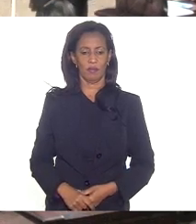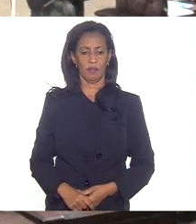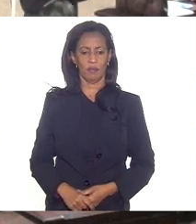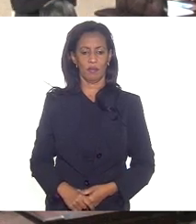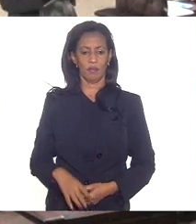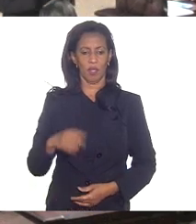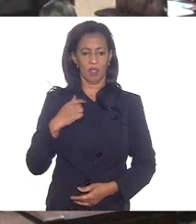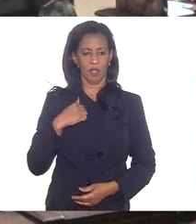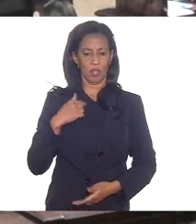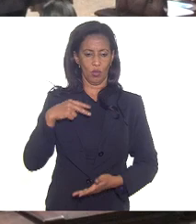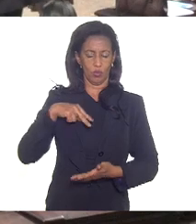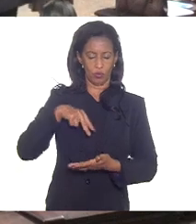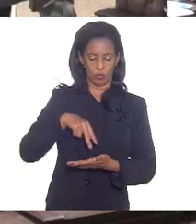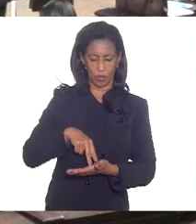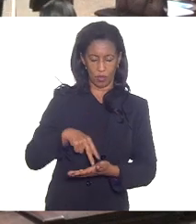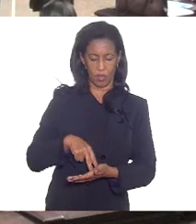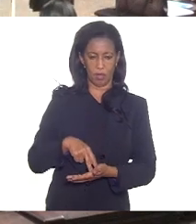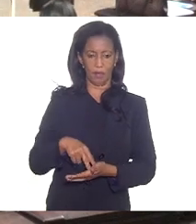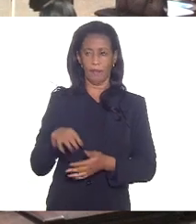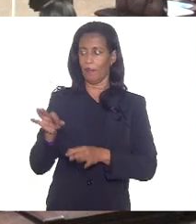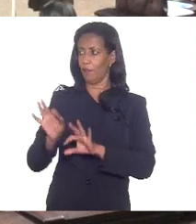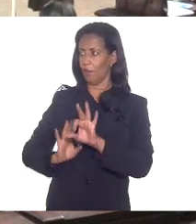em mãos, projeto de resolução